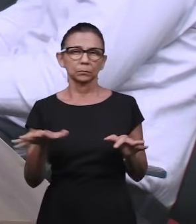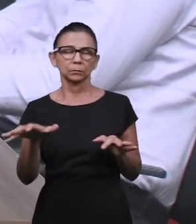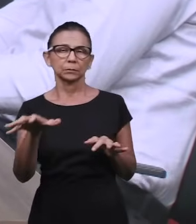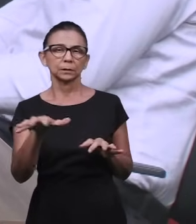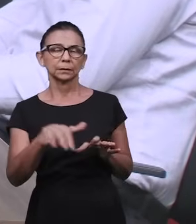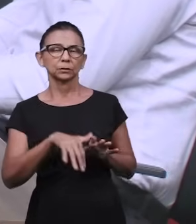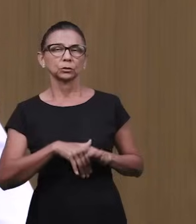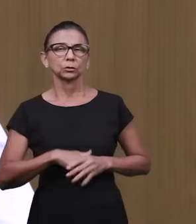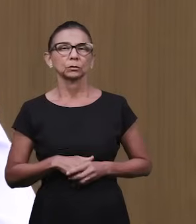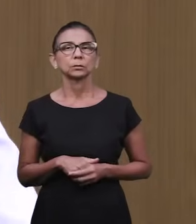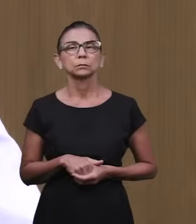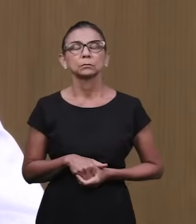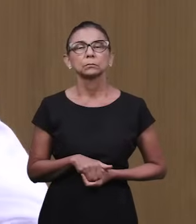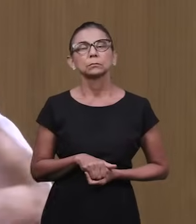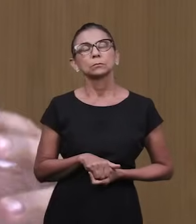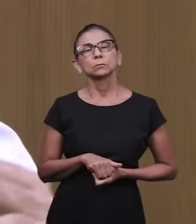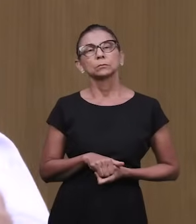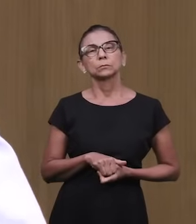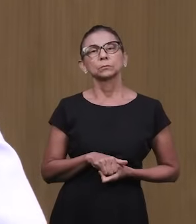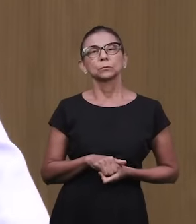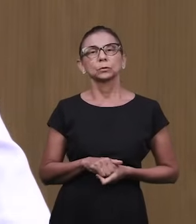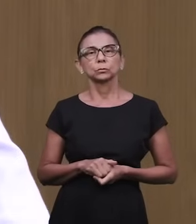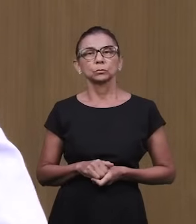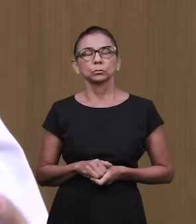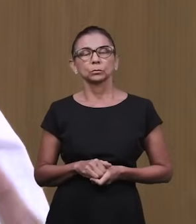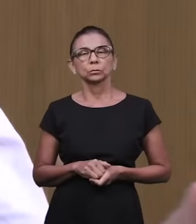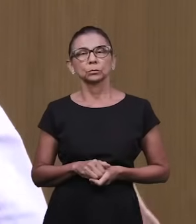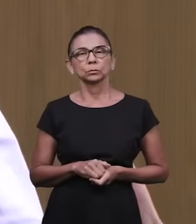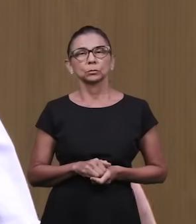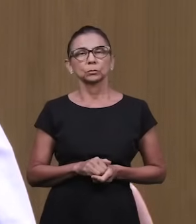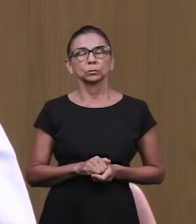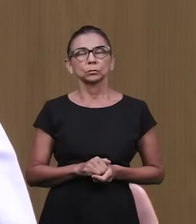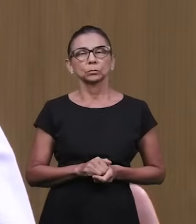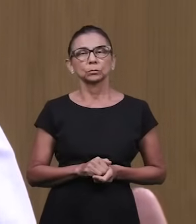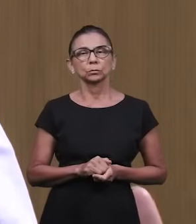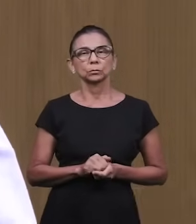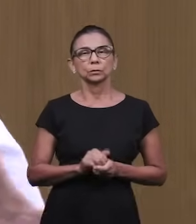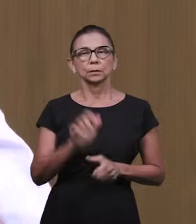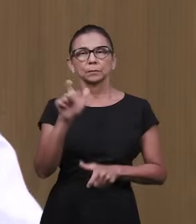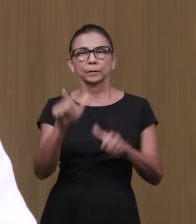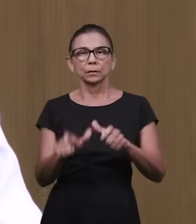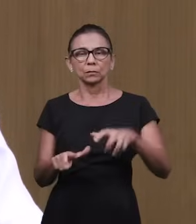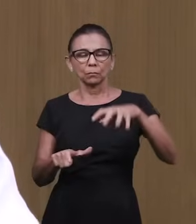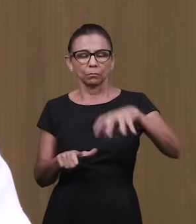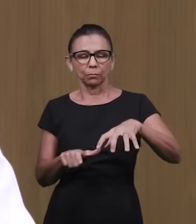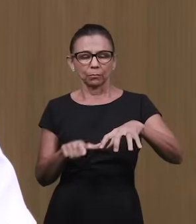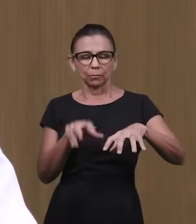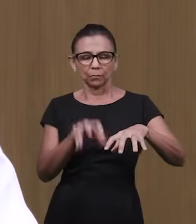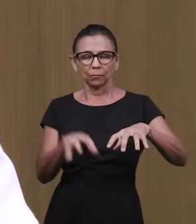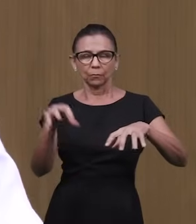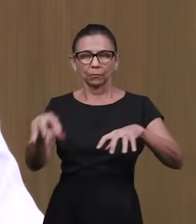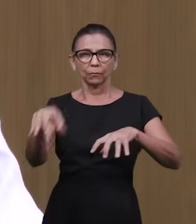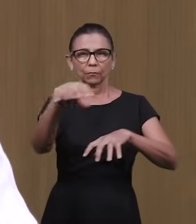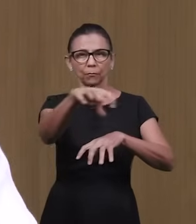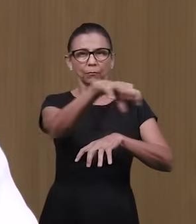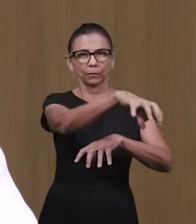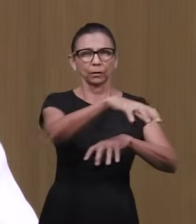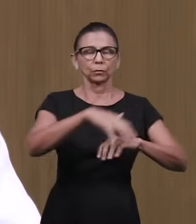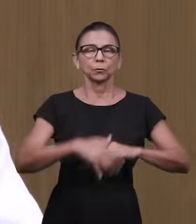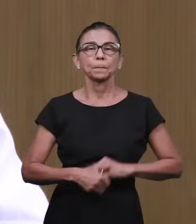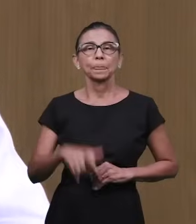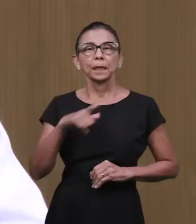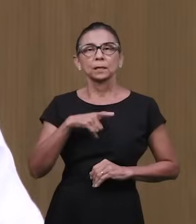espacial dos feudos. Então, sempre havia um representante da